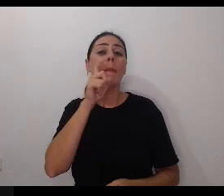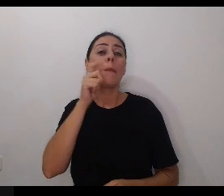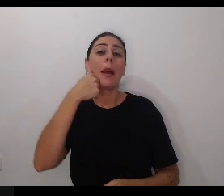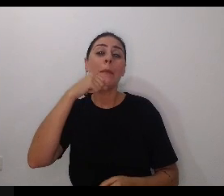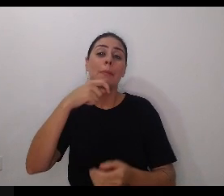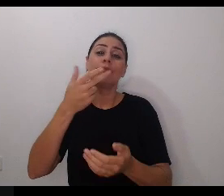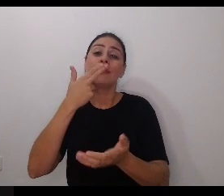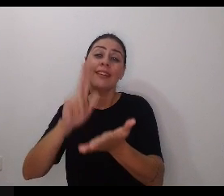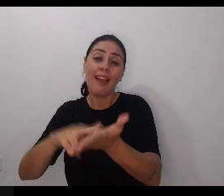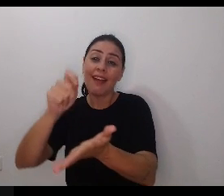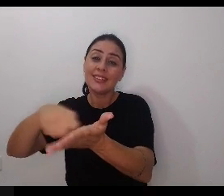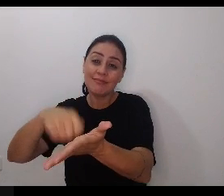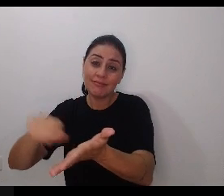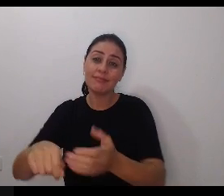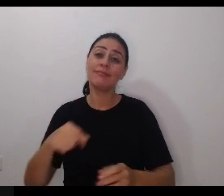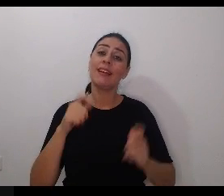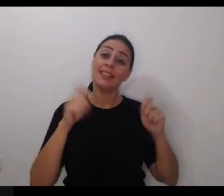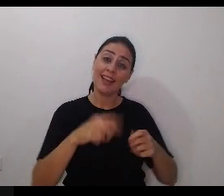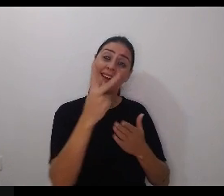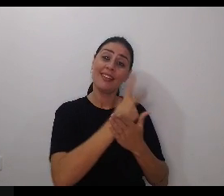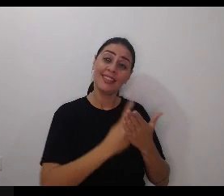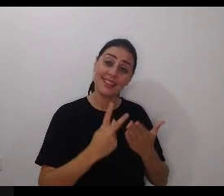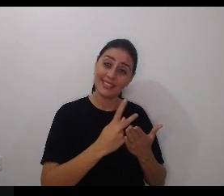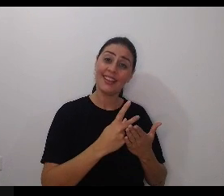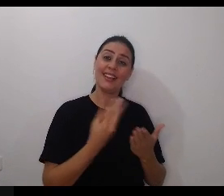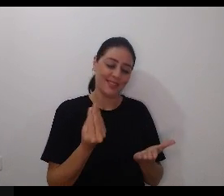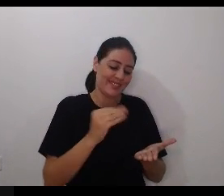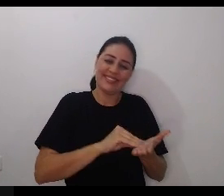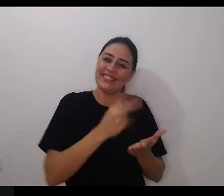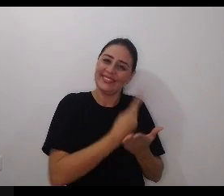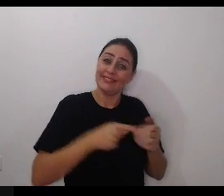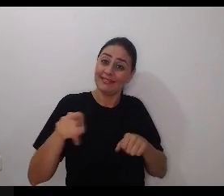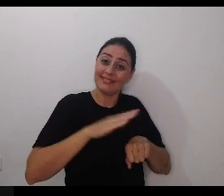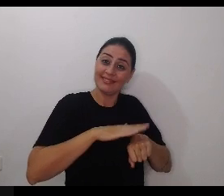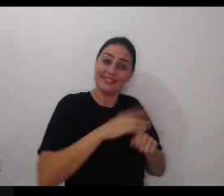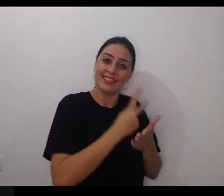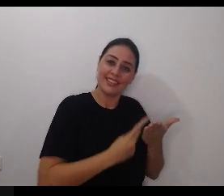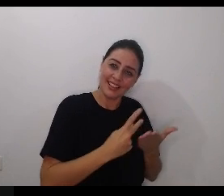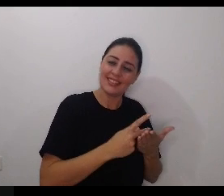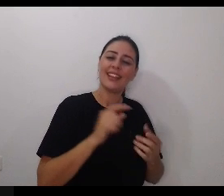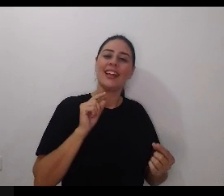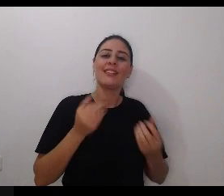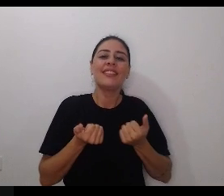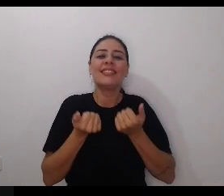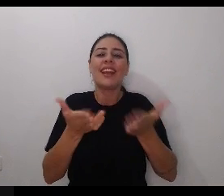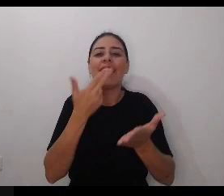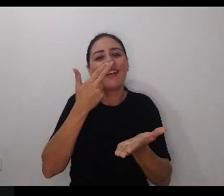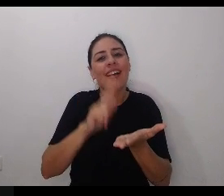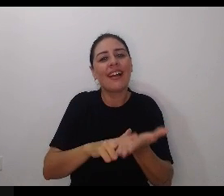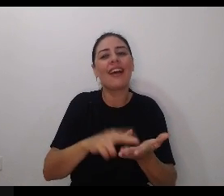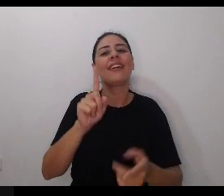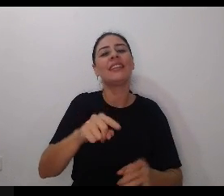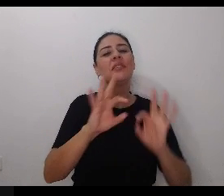uma carta, ou mesmo que ela não escreva, ela fica com você enquanto você escreve a carta, e ela faz um desenho para essa outra pessoa da